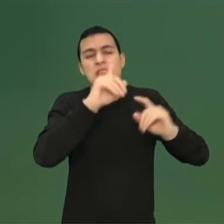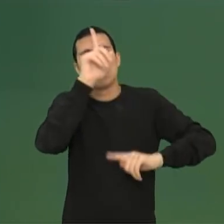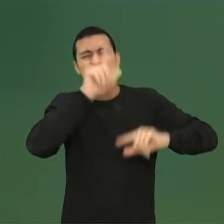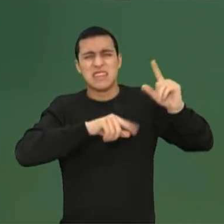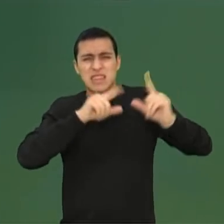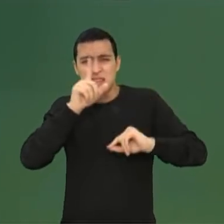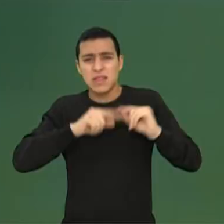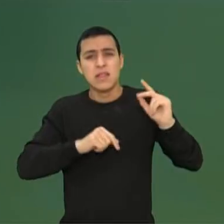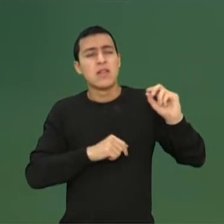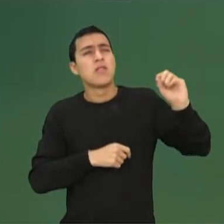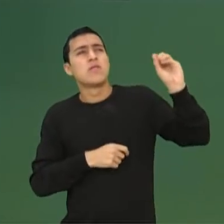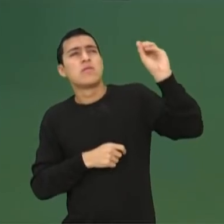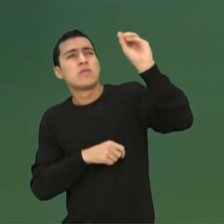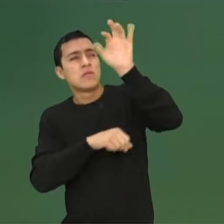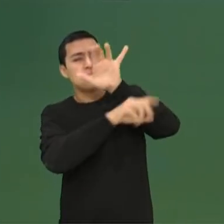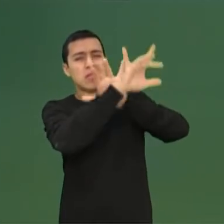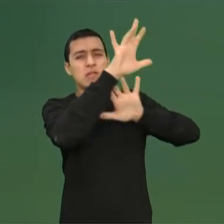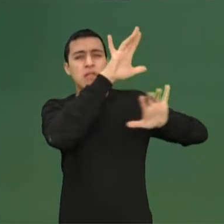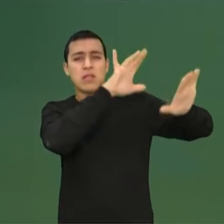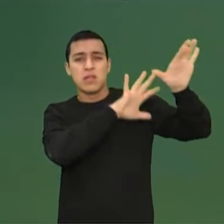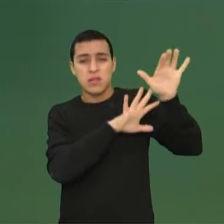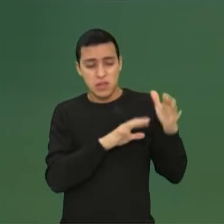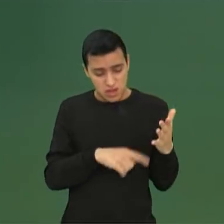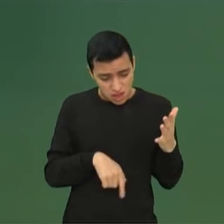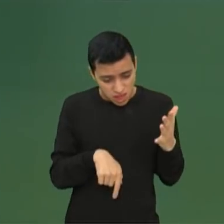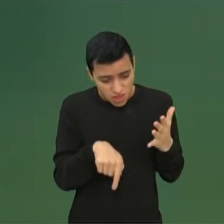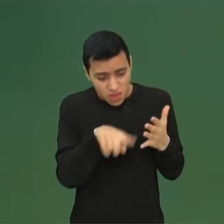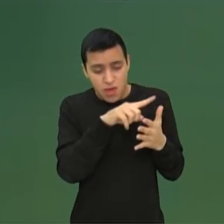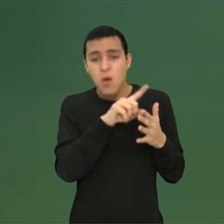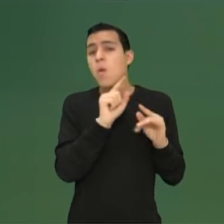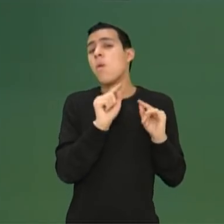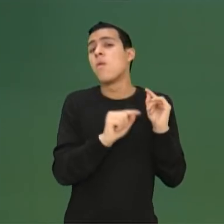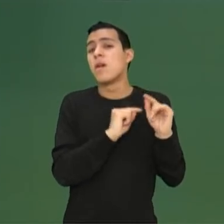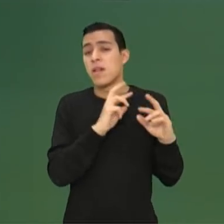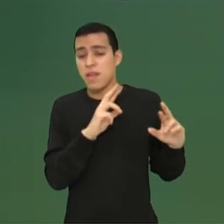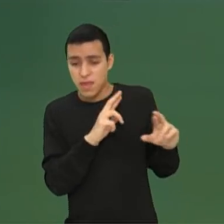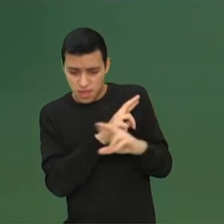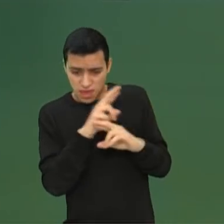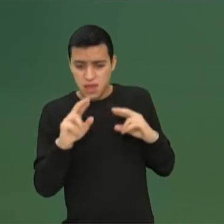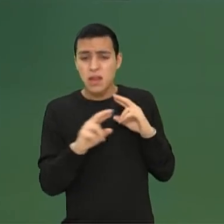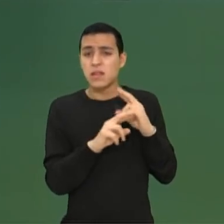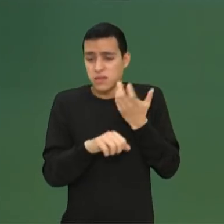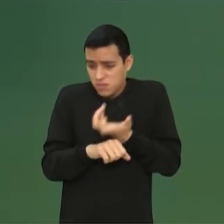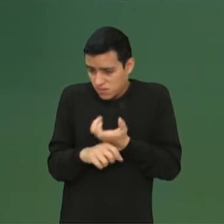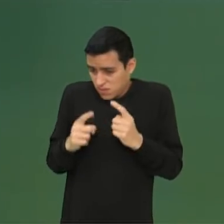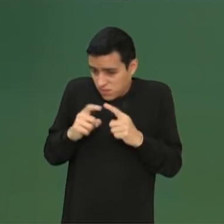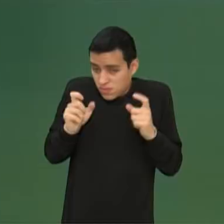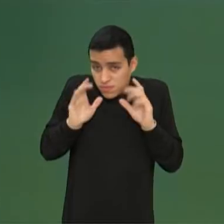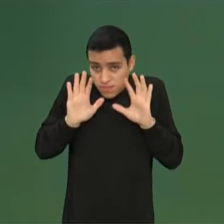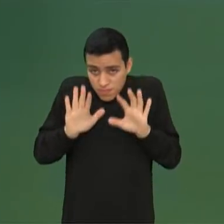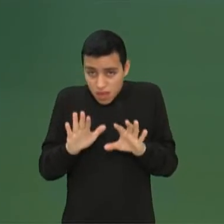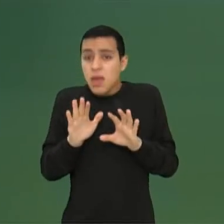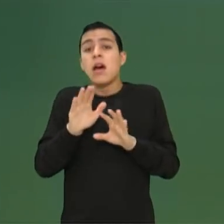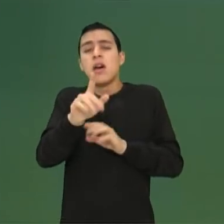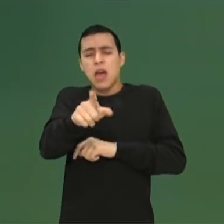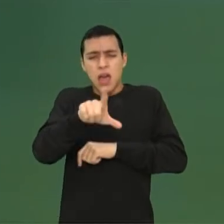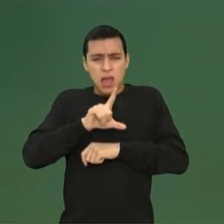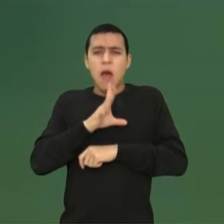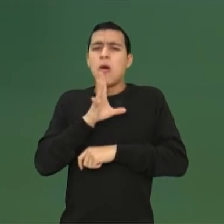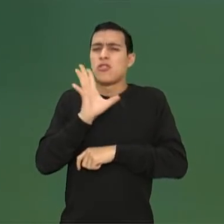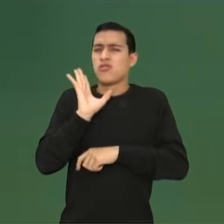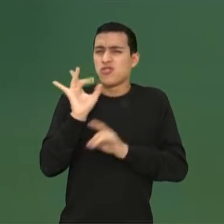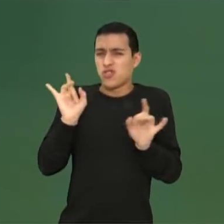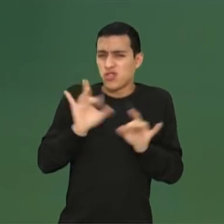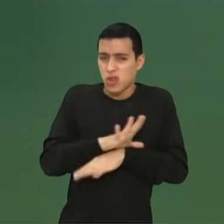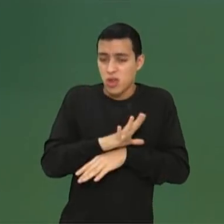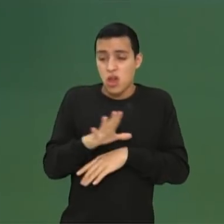estrelas, os astros. Então vejam que são instrumentos relacionados com a nossa disciplina de ciências, que vocês já conheciam. Então